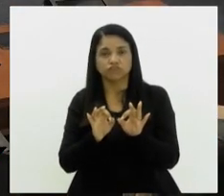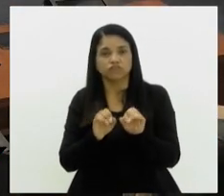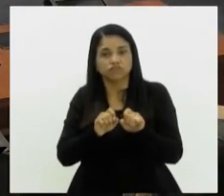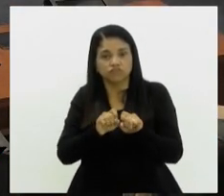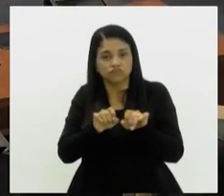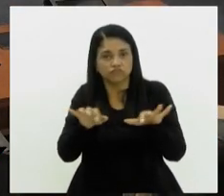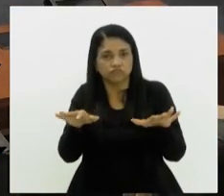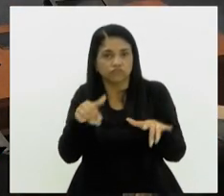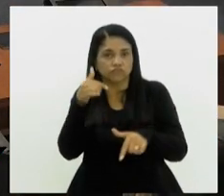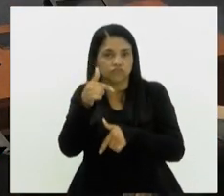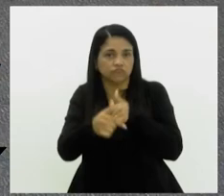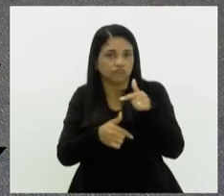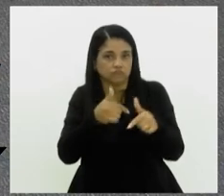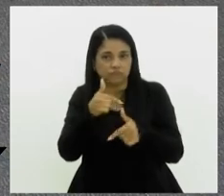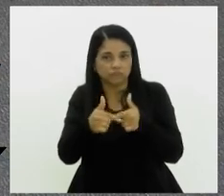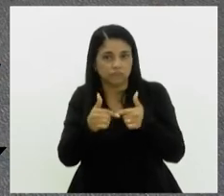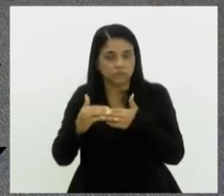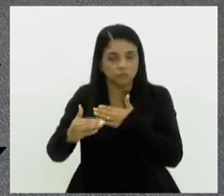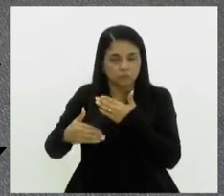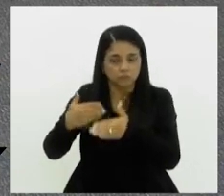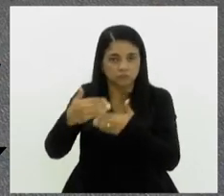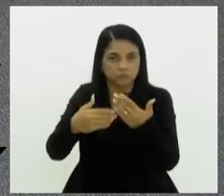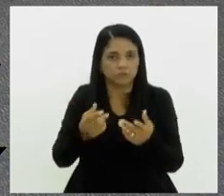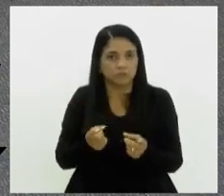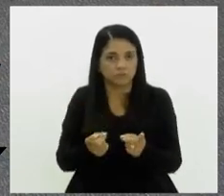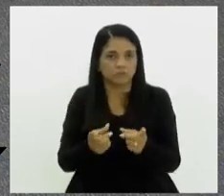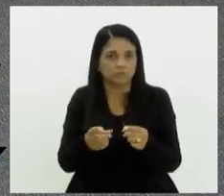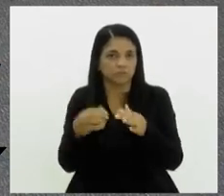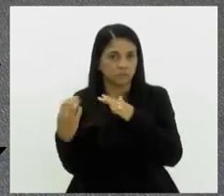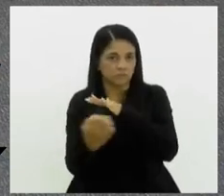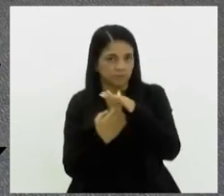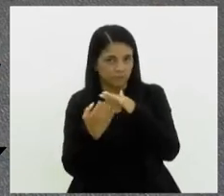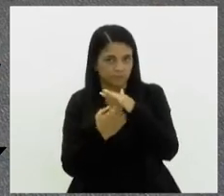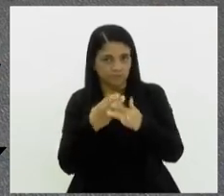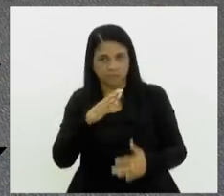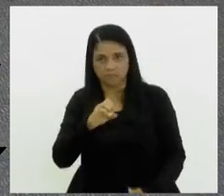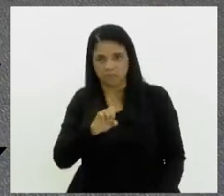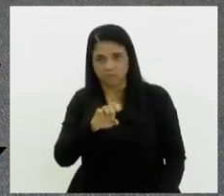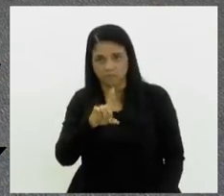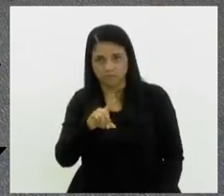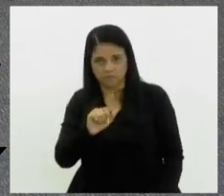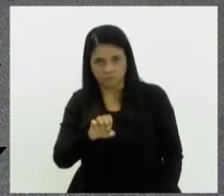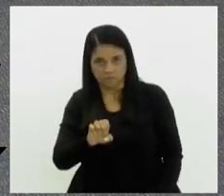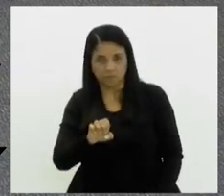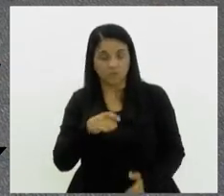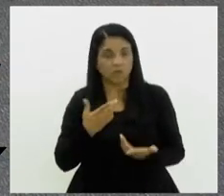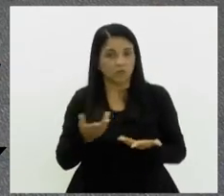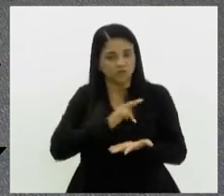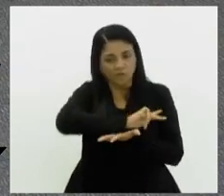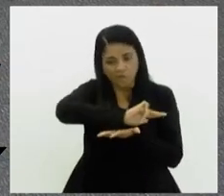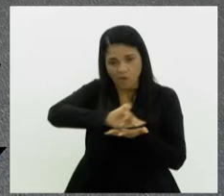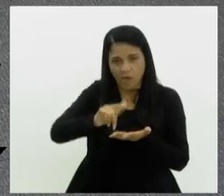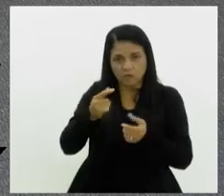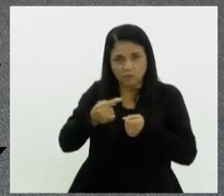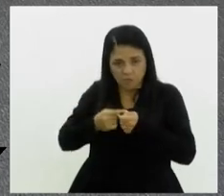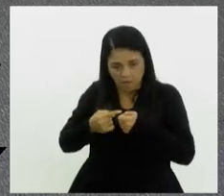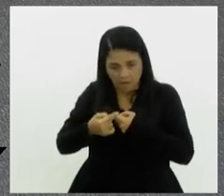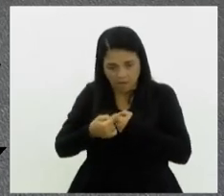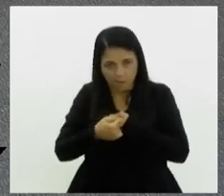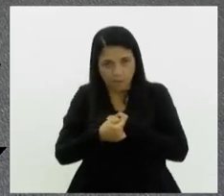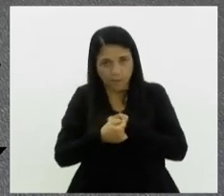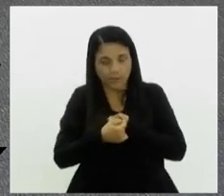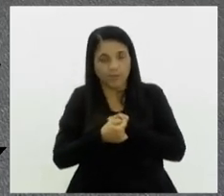do serviço durante o processo de privatização. Hoje nós temos vários bairros